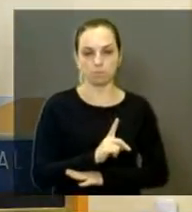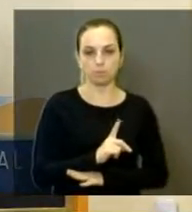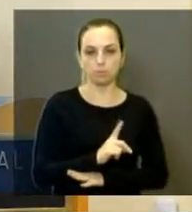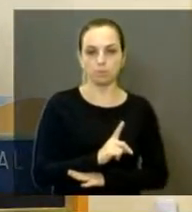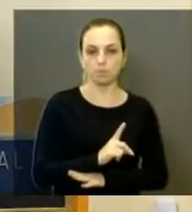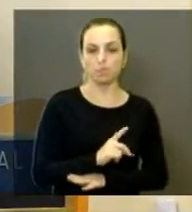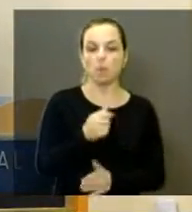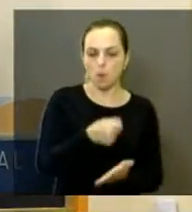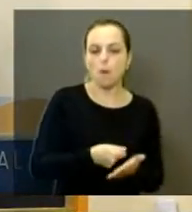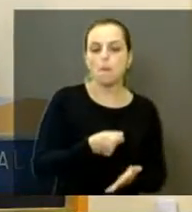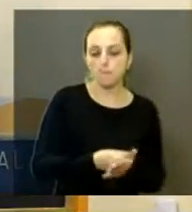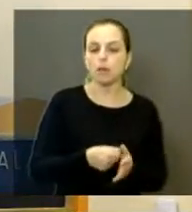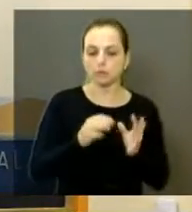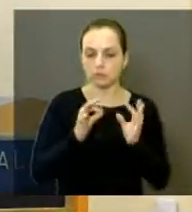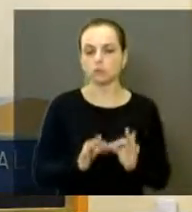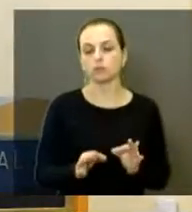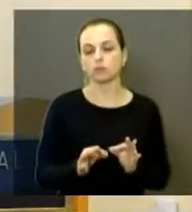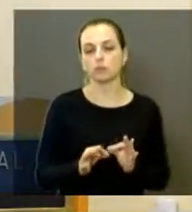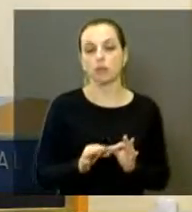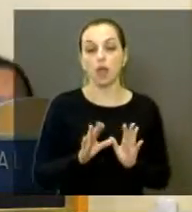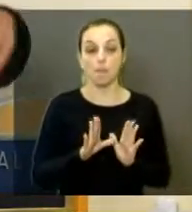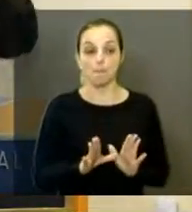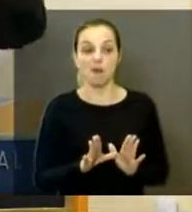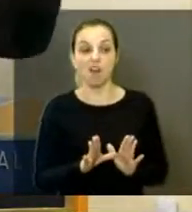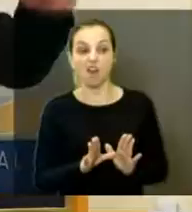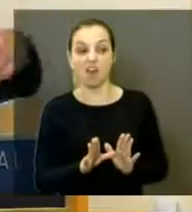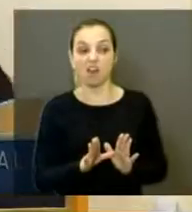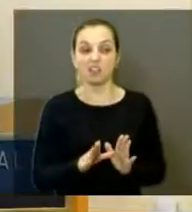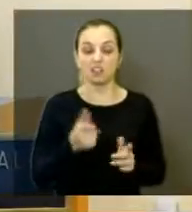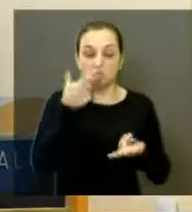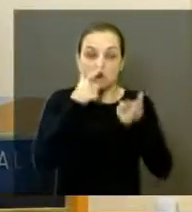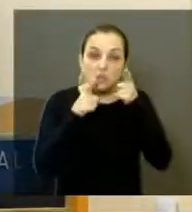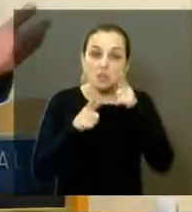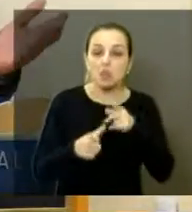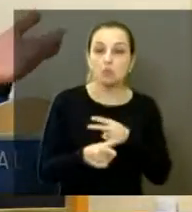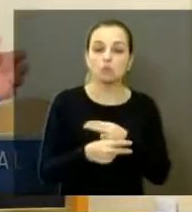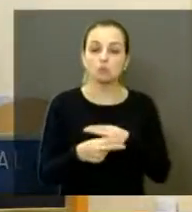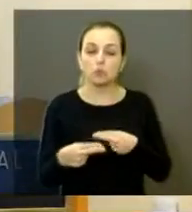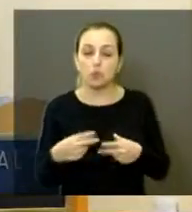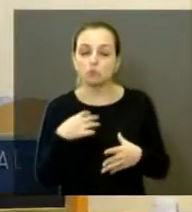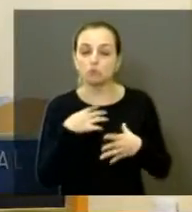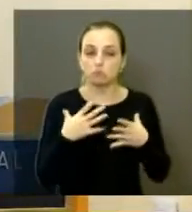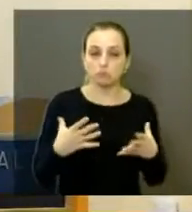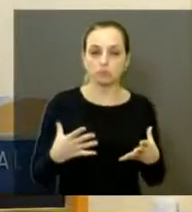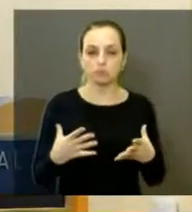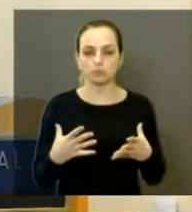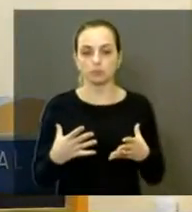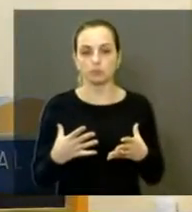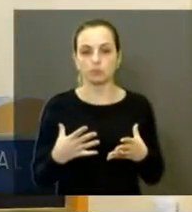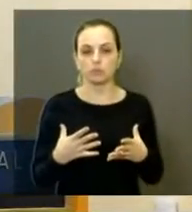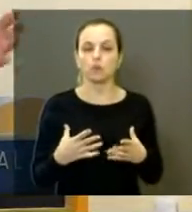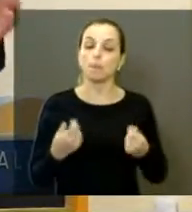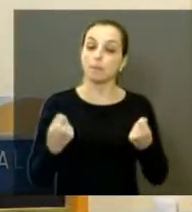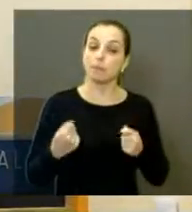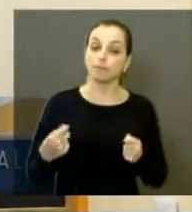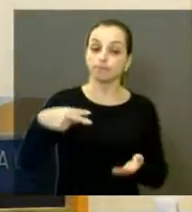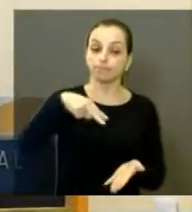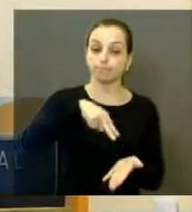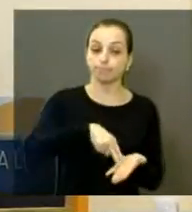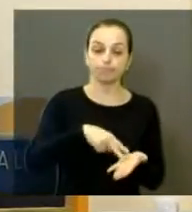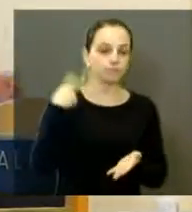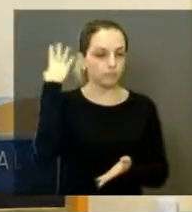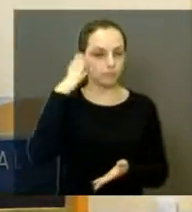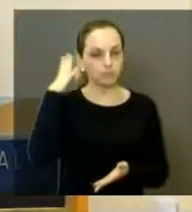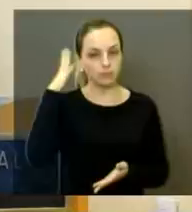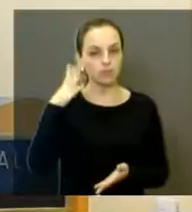Cobrei, sim, mas falou que tinha dado um jeito, não sei como, não sei por onde. Então, a gente tem que subir aqui, gente, e